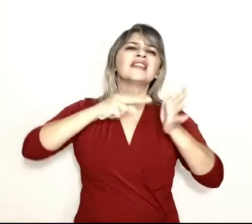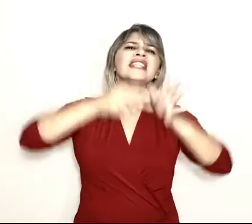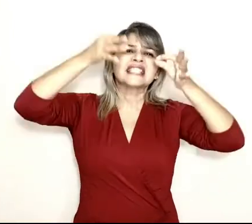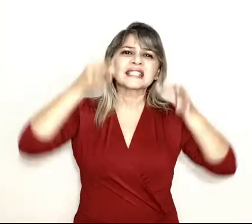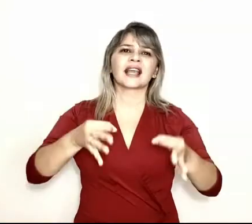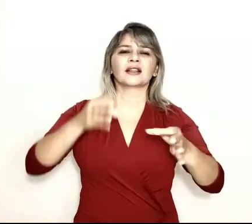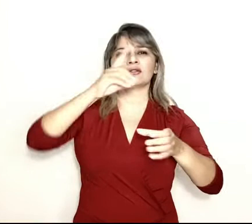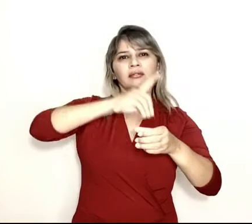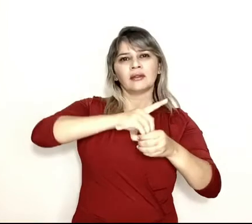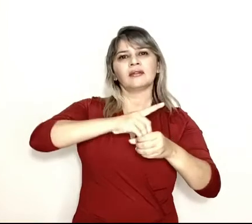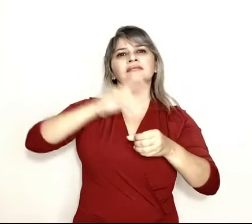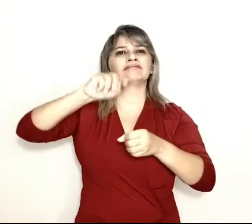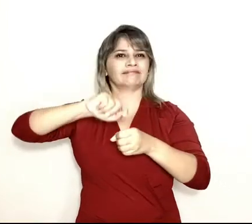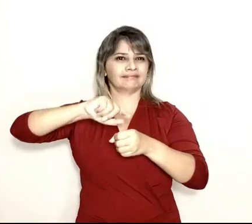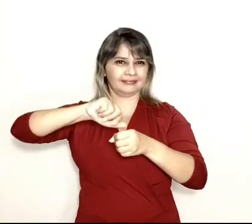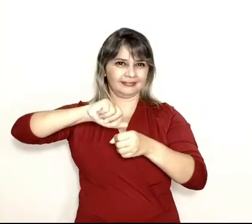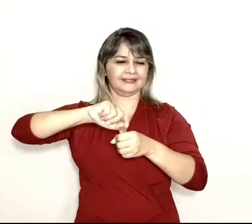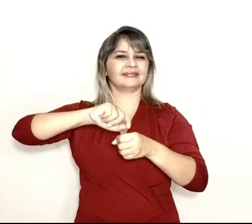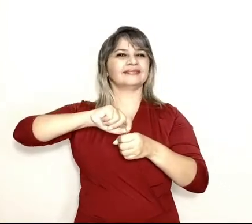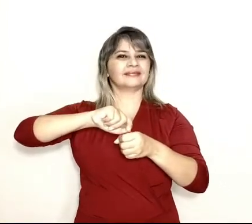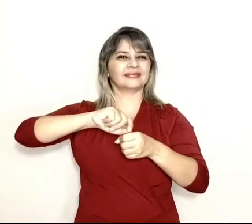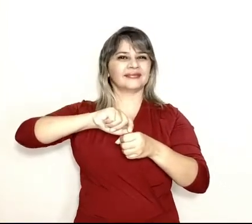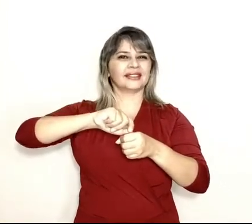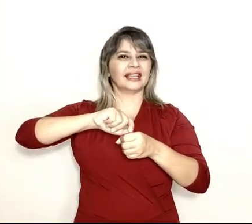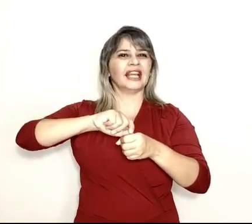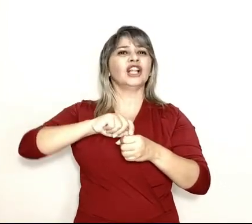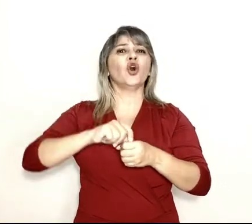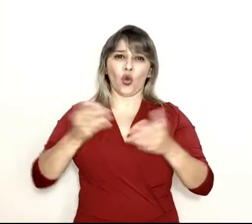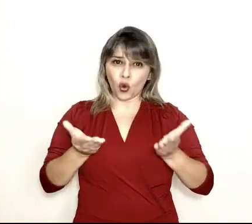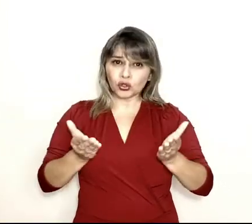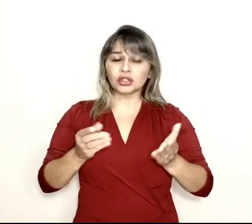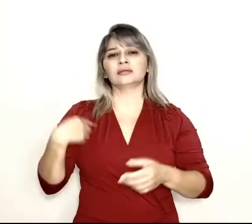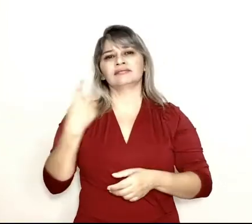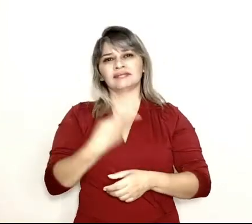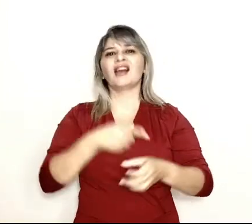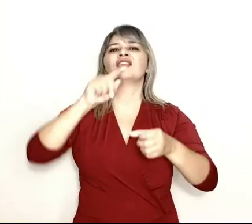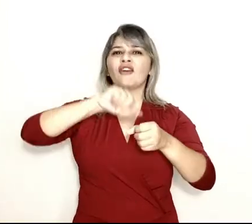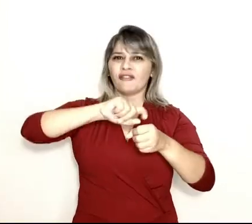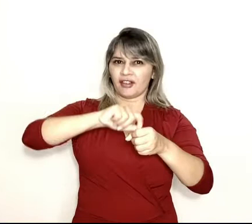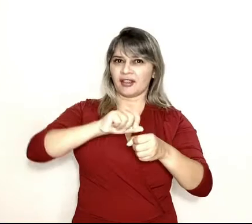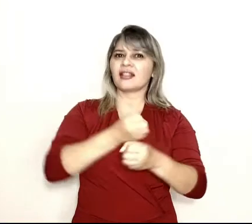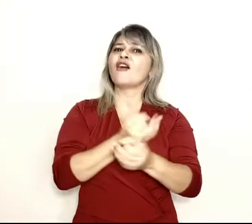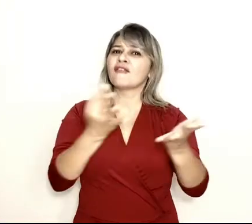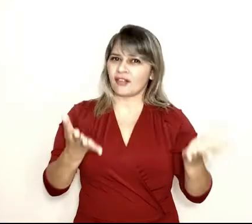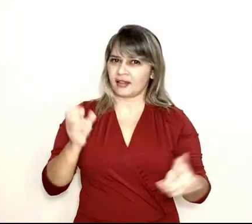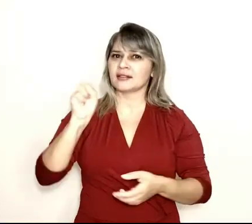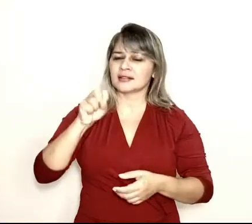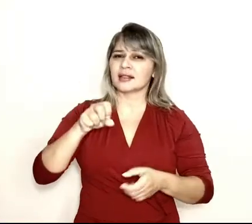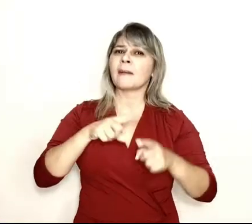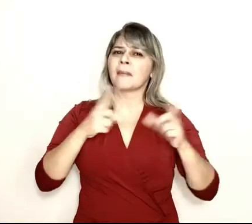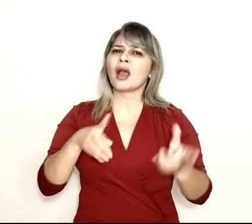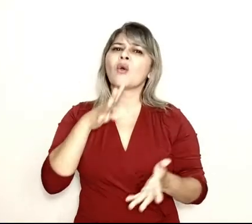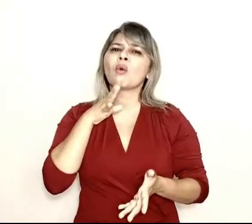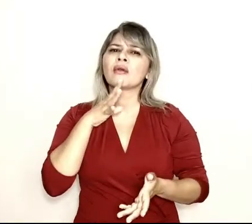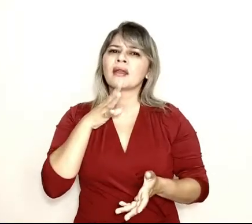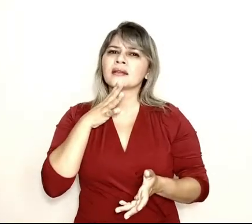entregamos os nossos dízimos e ofertas, esse ato deve ser um ato de reconhecimento da bênção de Deus